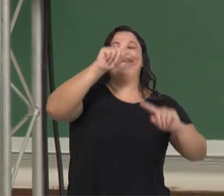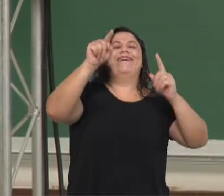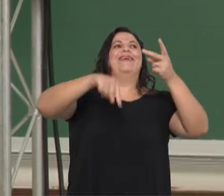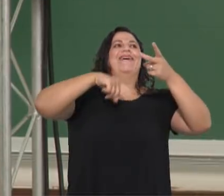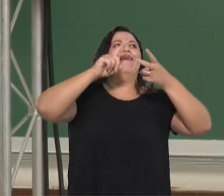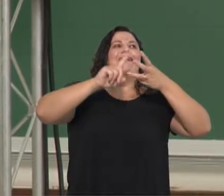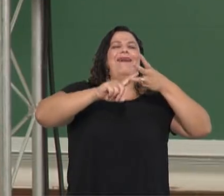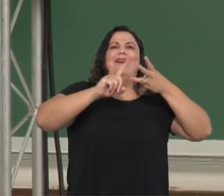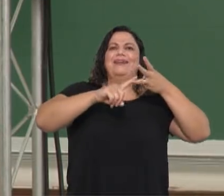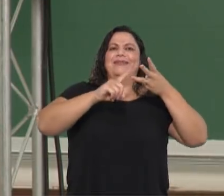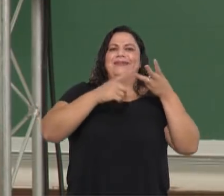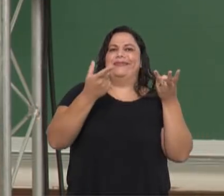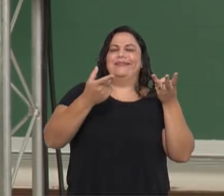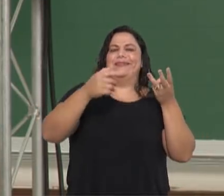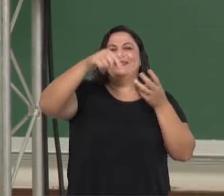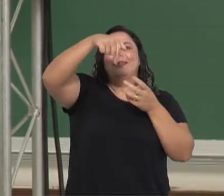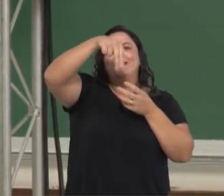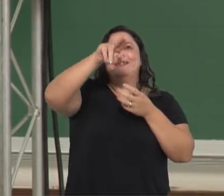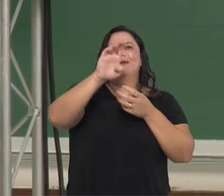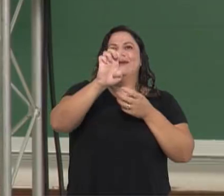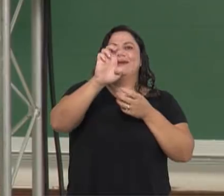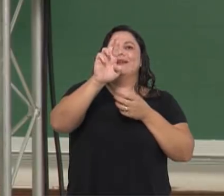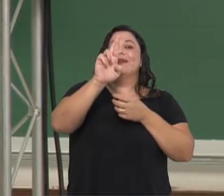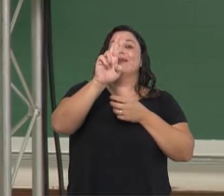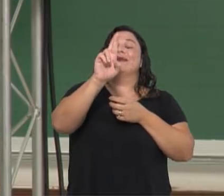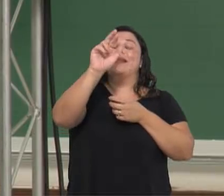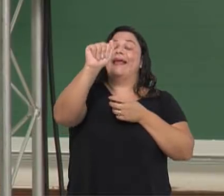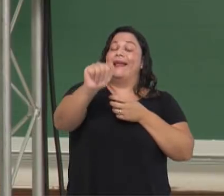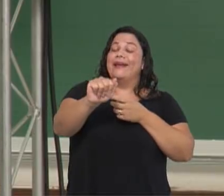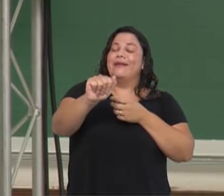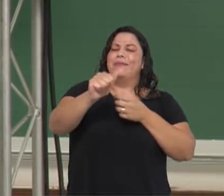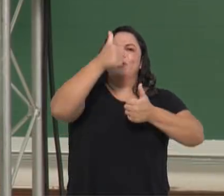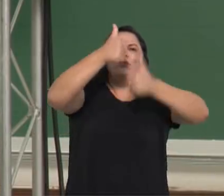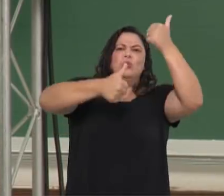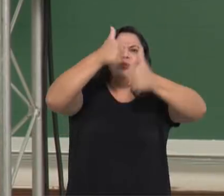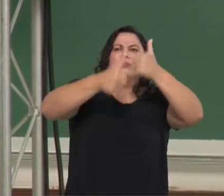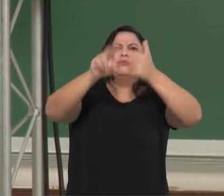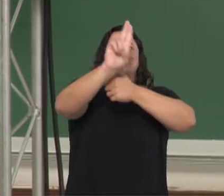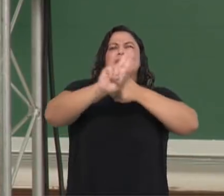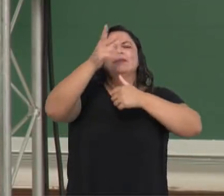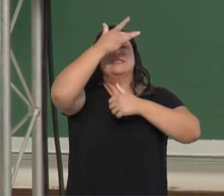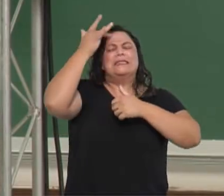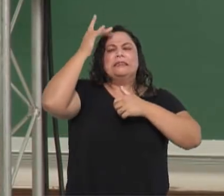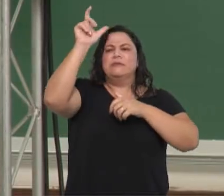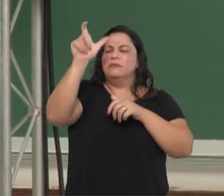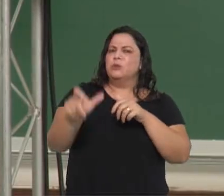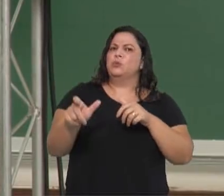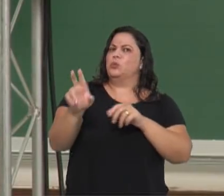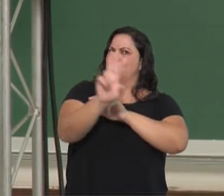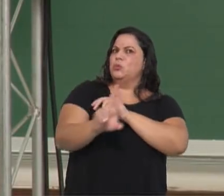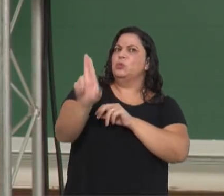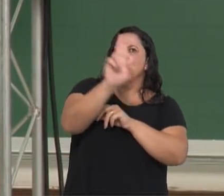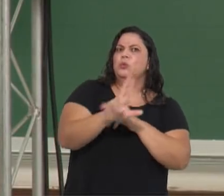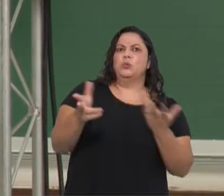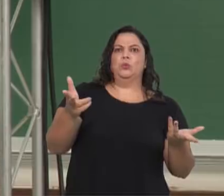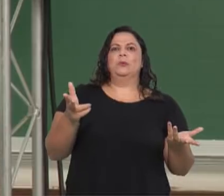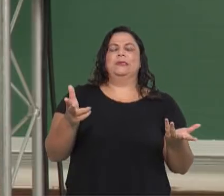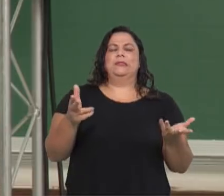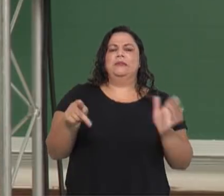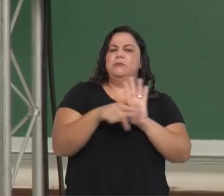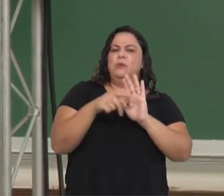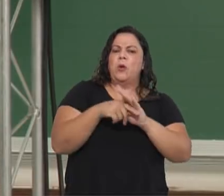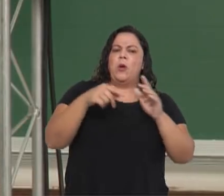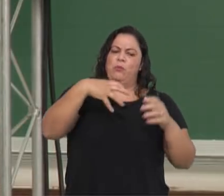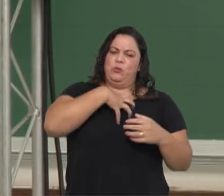os locutores usam, que os jogadores usam e que muitas vezes está muito distante da nossa